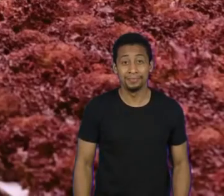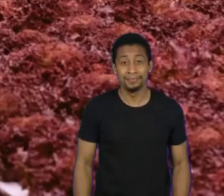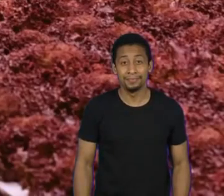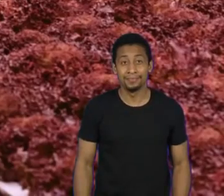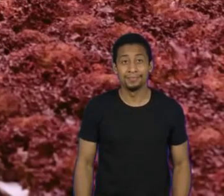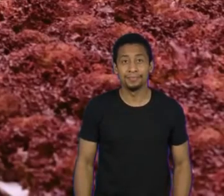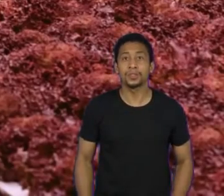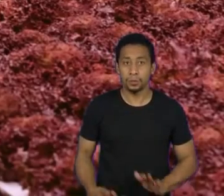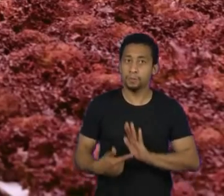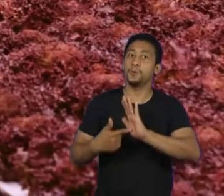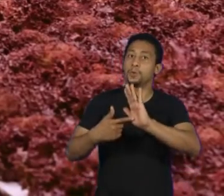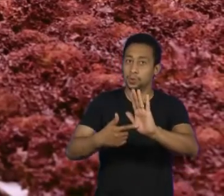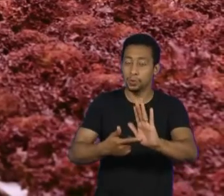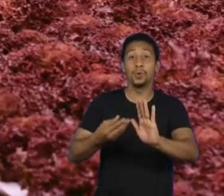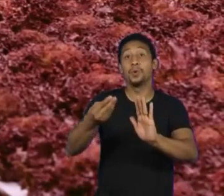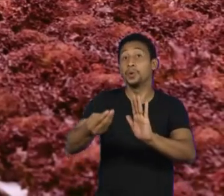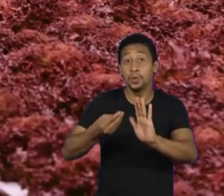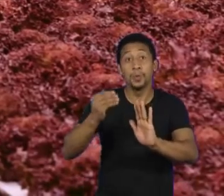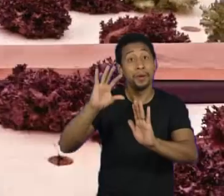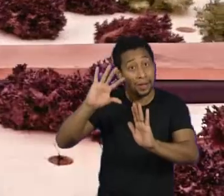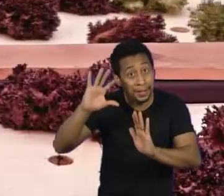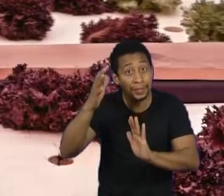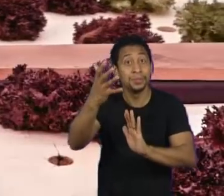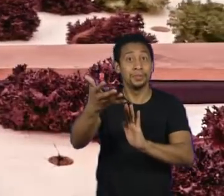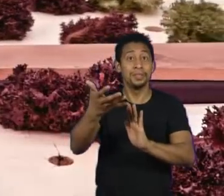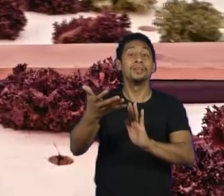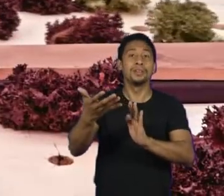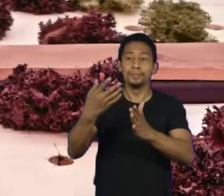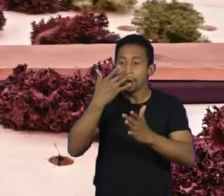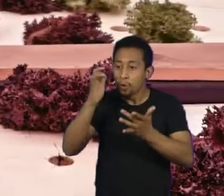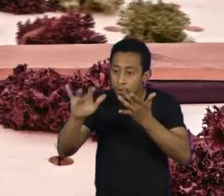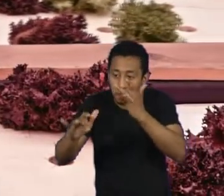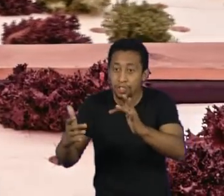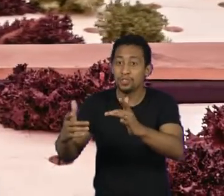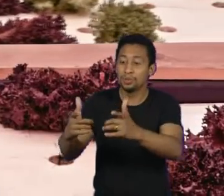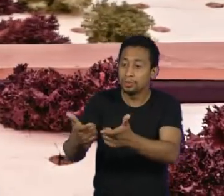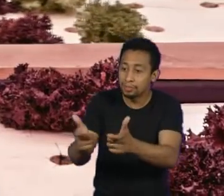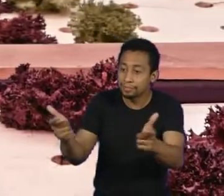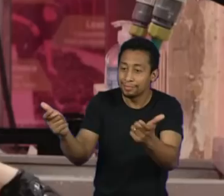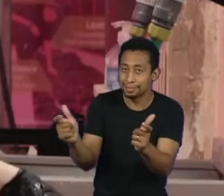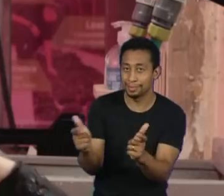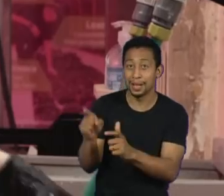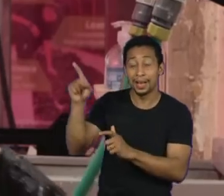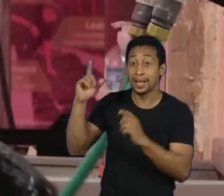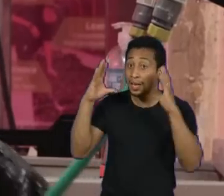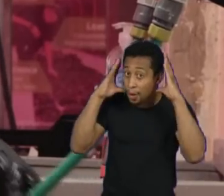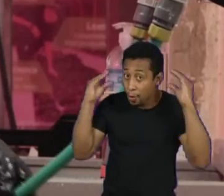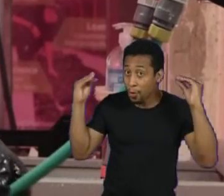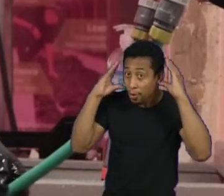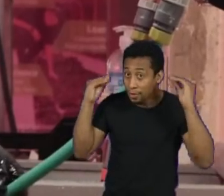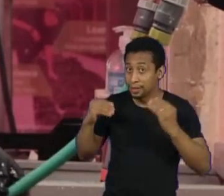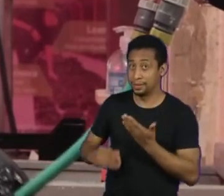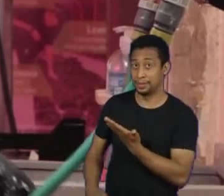E mostrou as soluções encontradas para o lixo na Holanda.